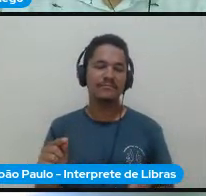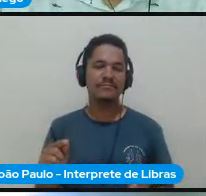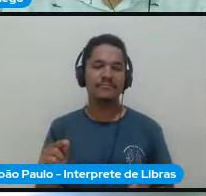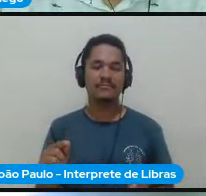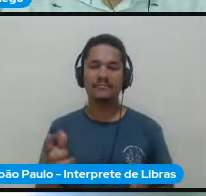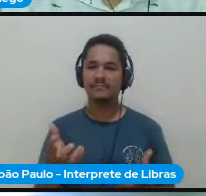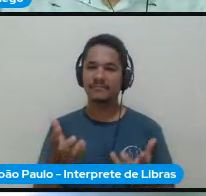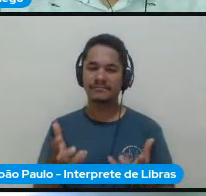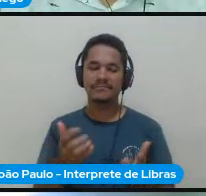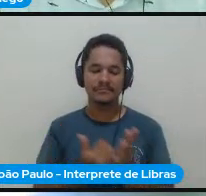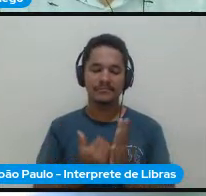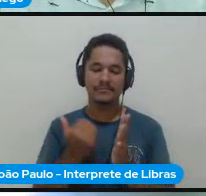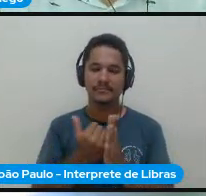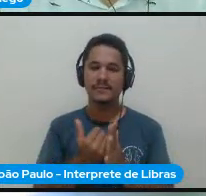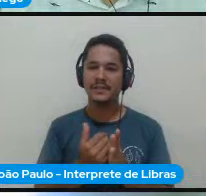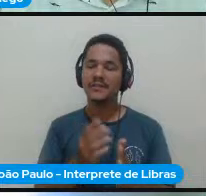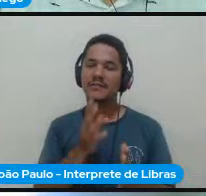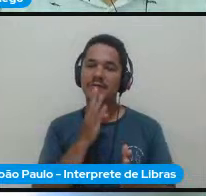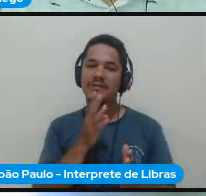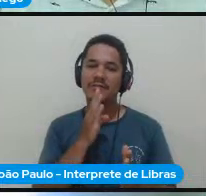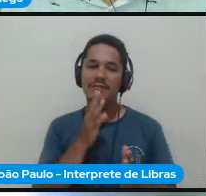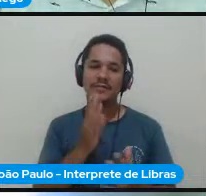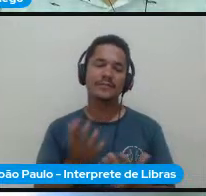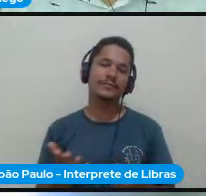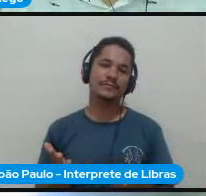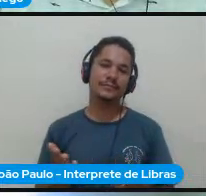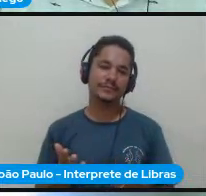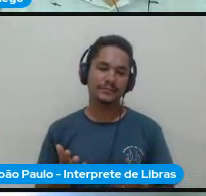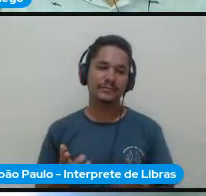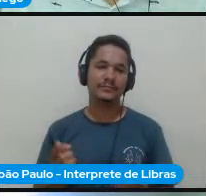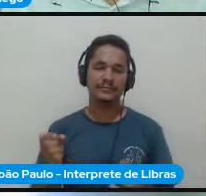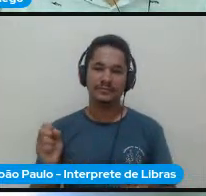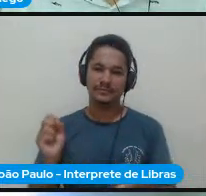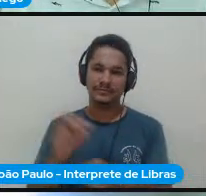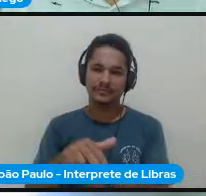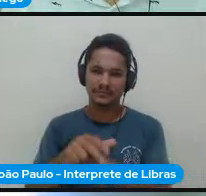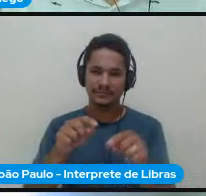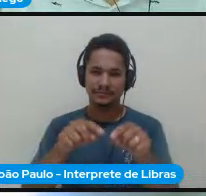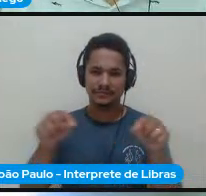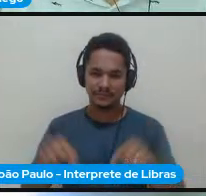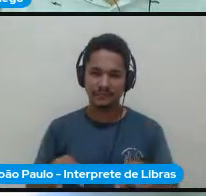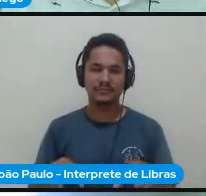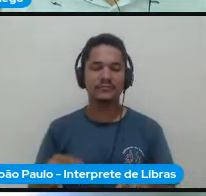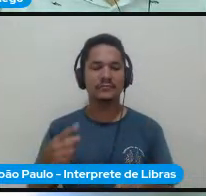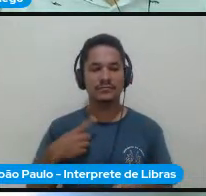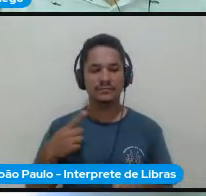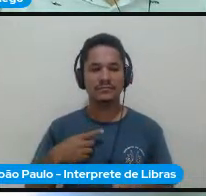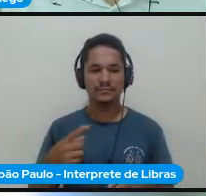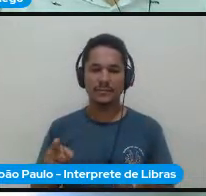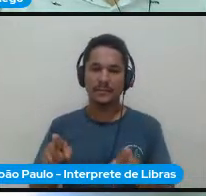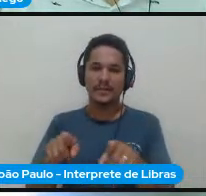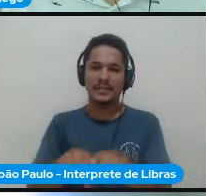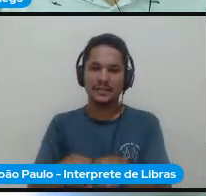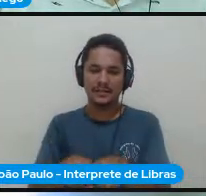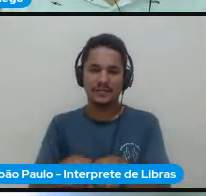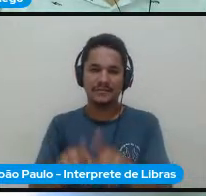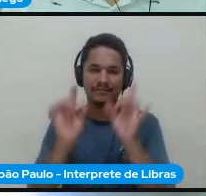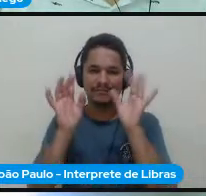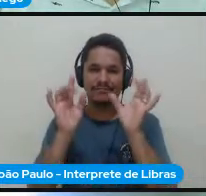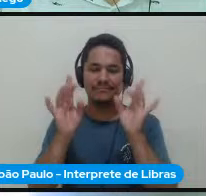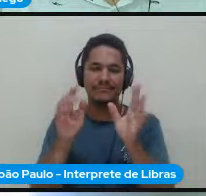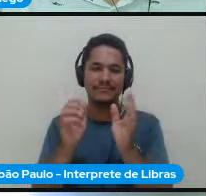adquirir mais conhecimento, né? E entrar nessa área. Nós temos uma parceria excelente aqui com